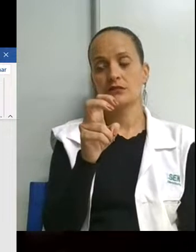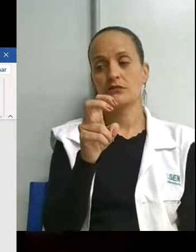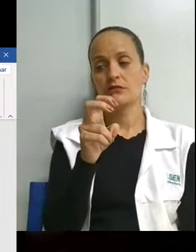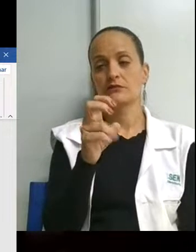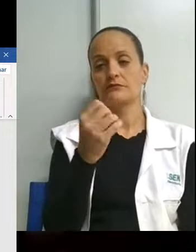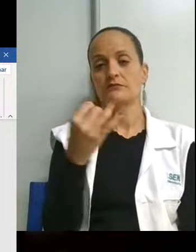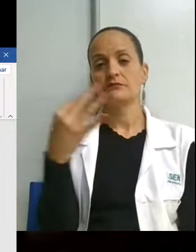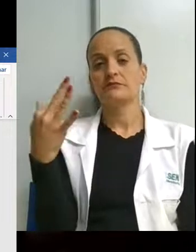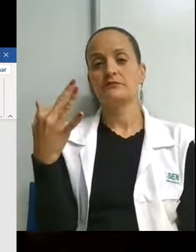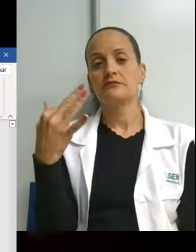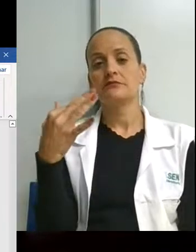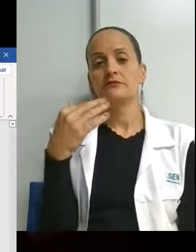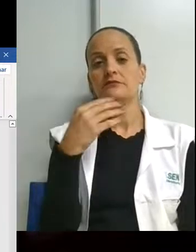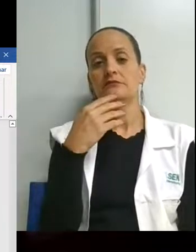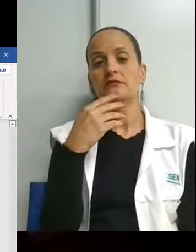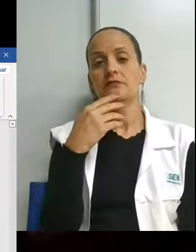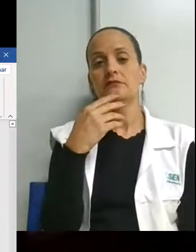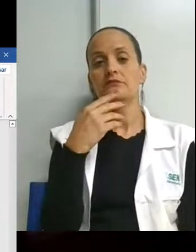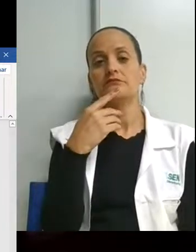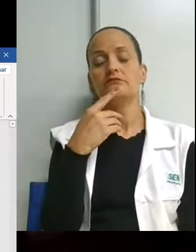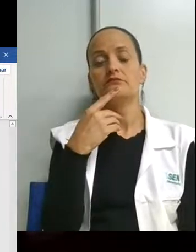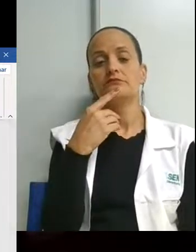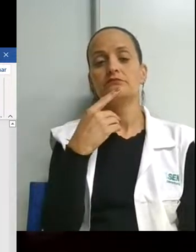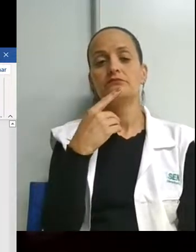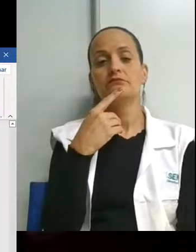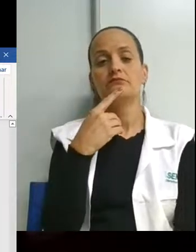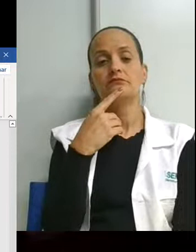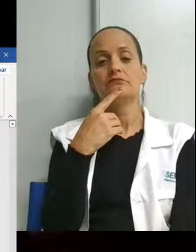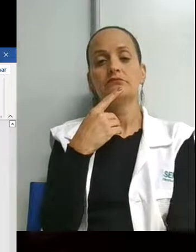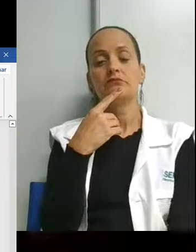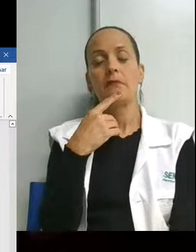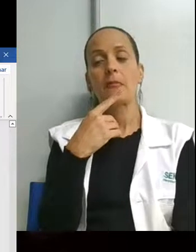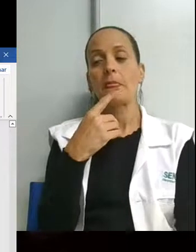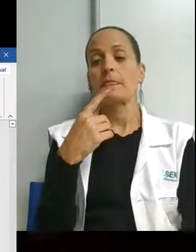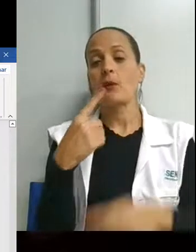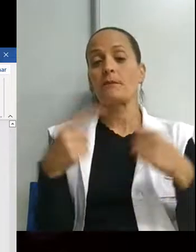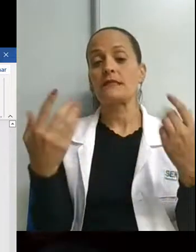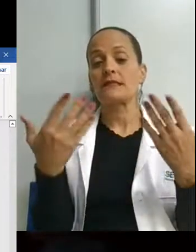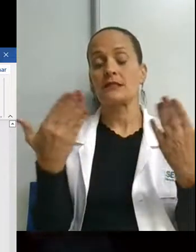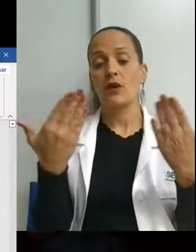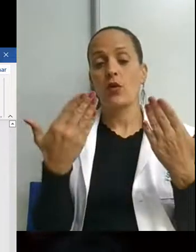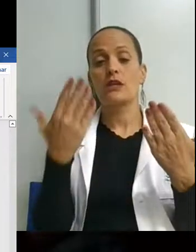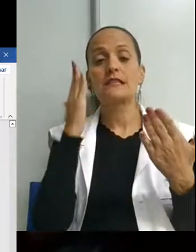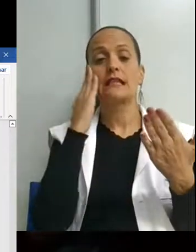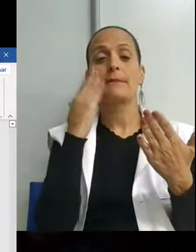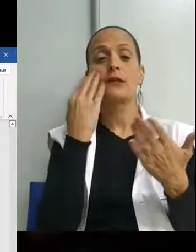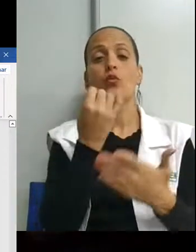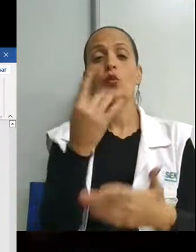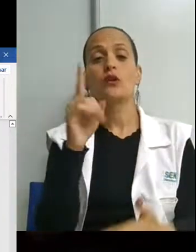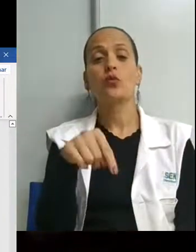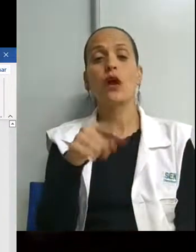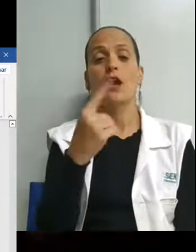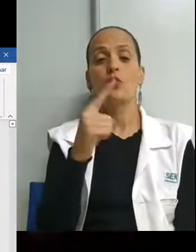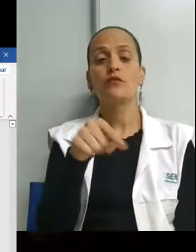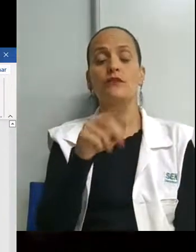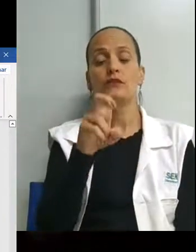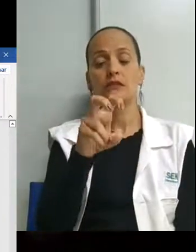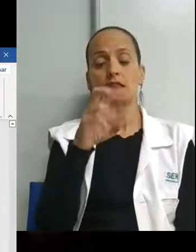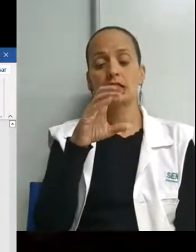é igual a quantos watts? Né? Se um CV é 736, basta eu fazer o quê?